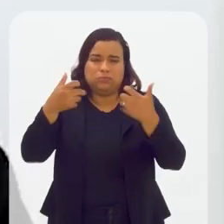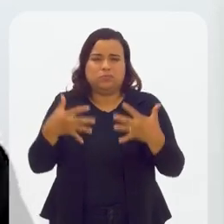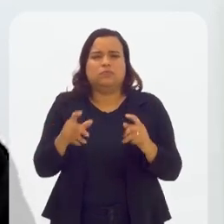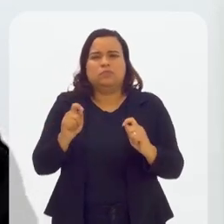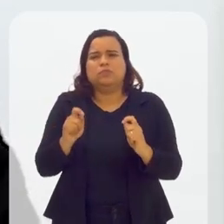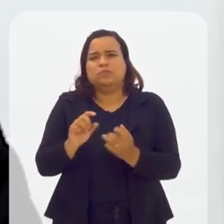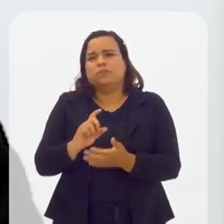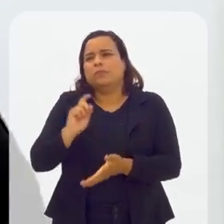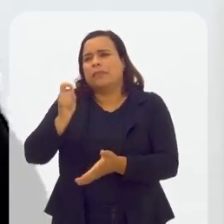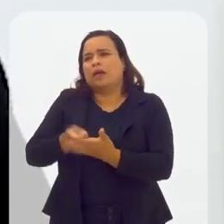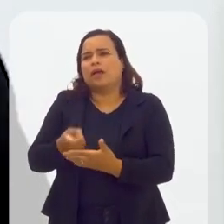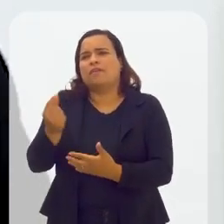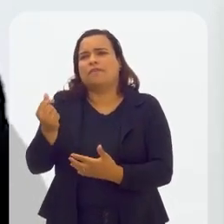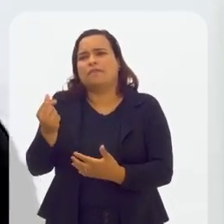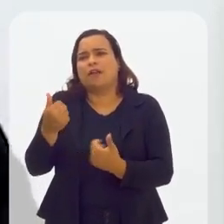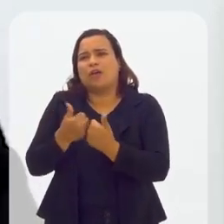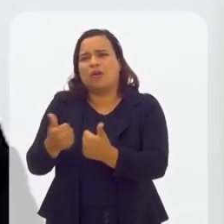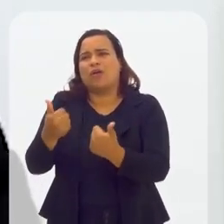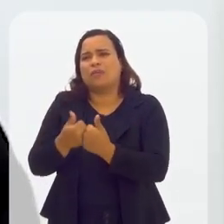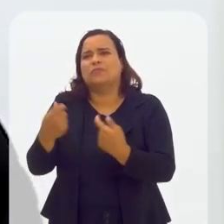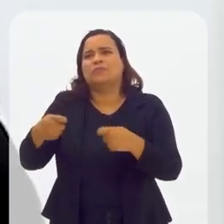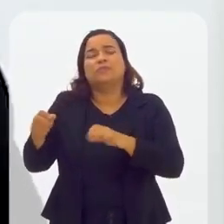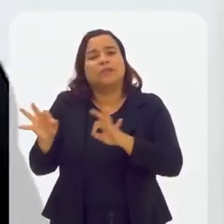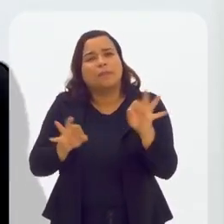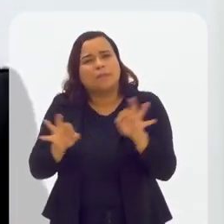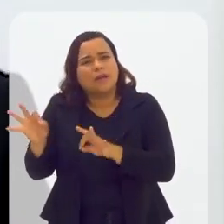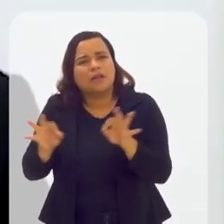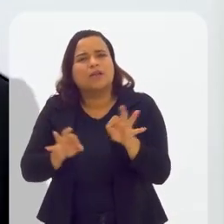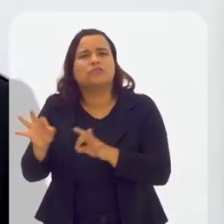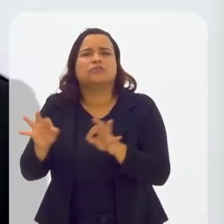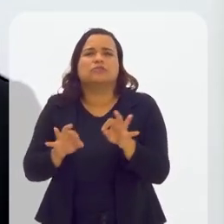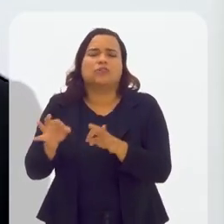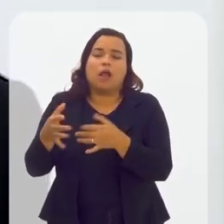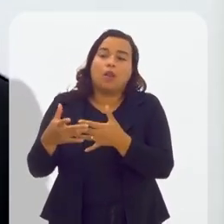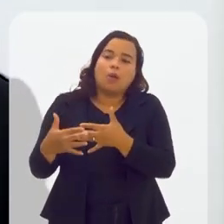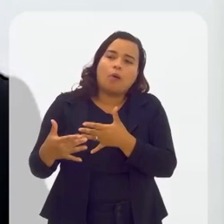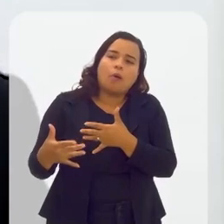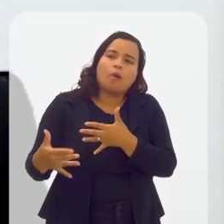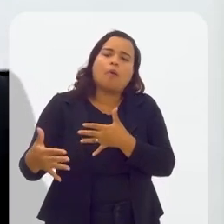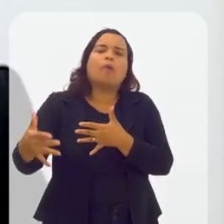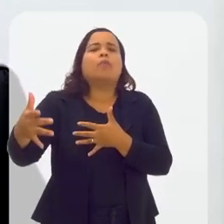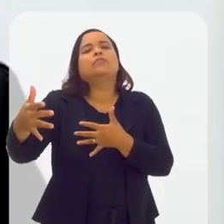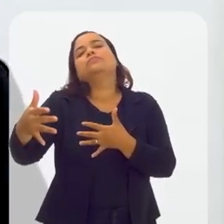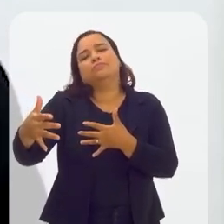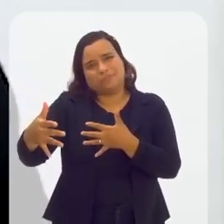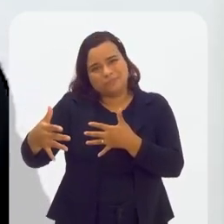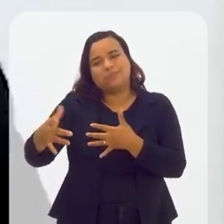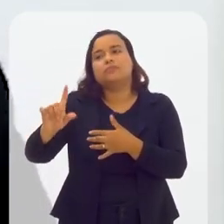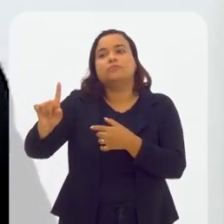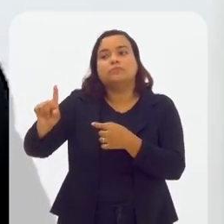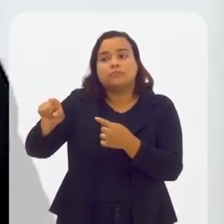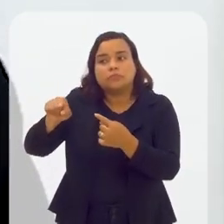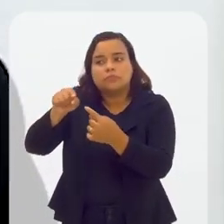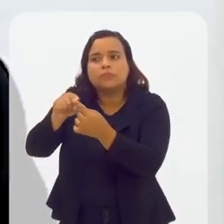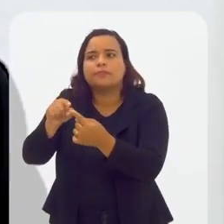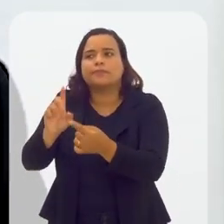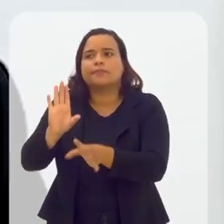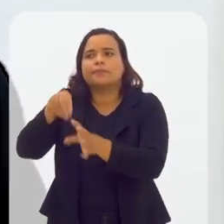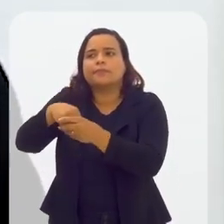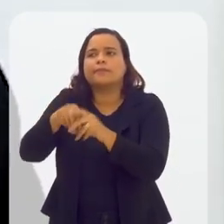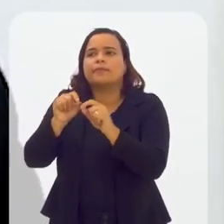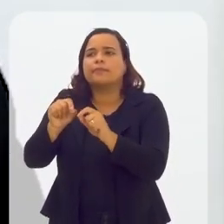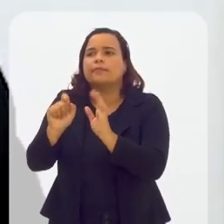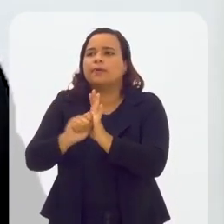opinião aqui, essa tarifa de ônibus deveria ser planejada como uma situação de longo prazo, onde a gente